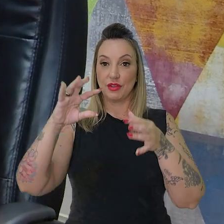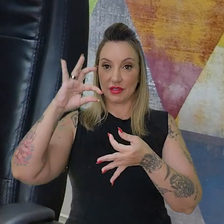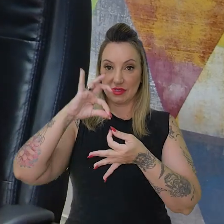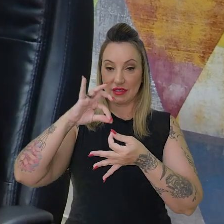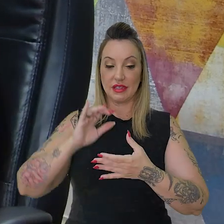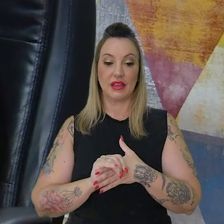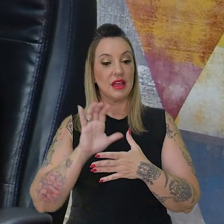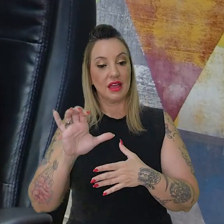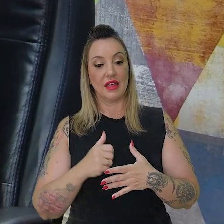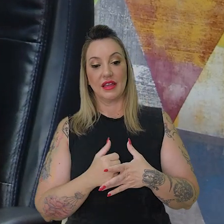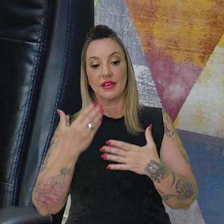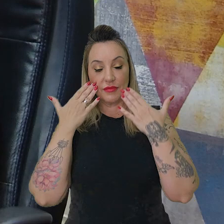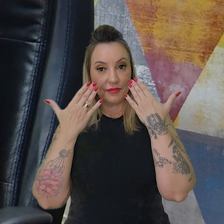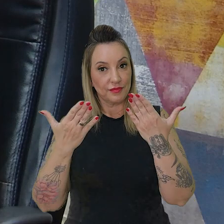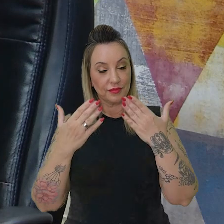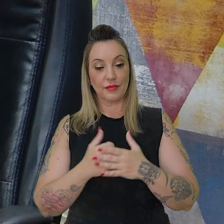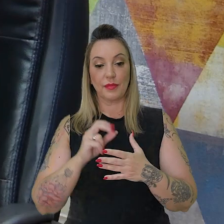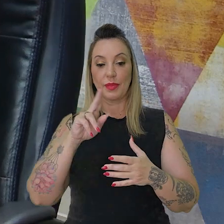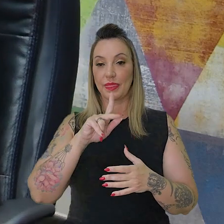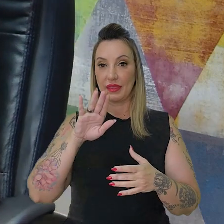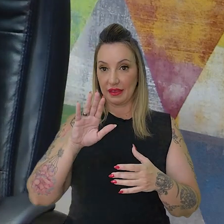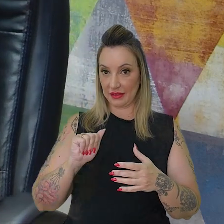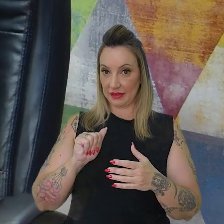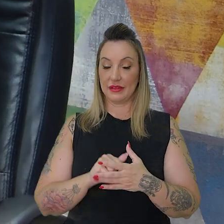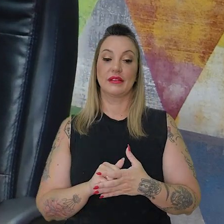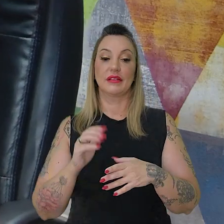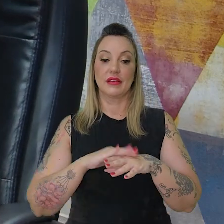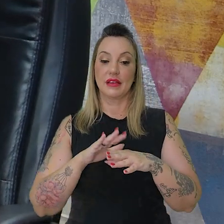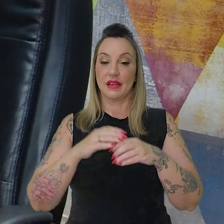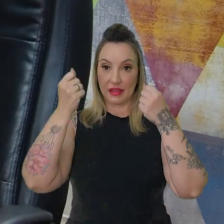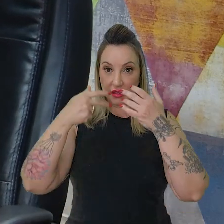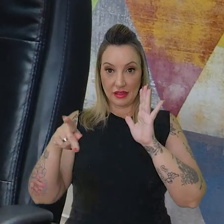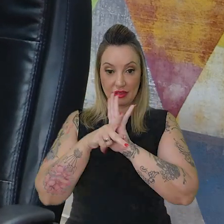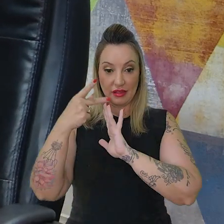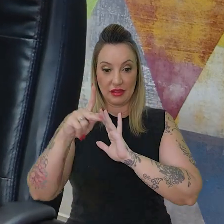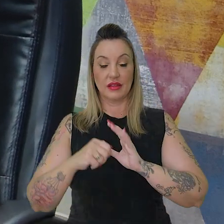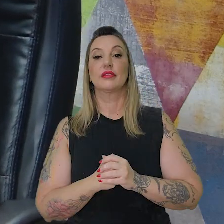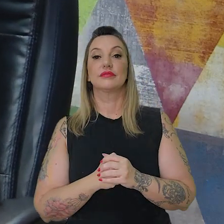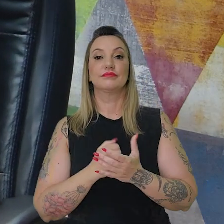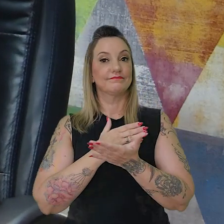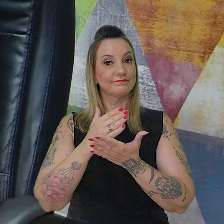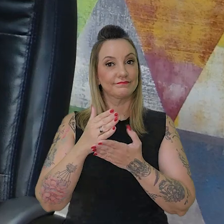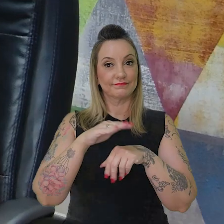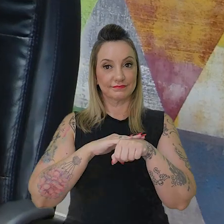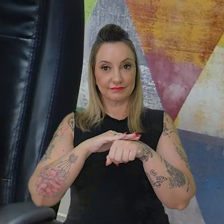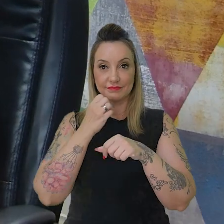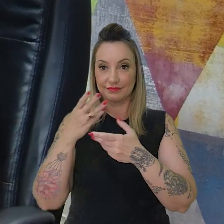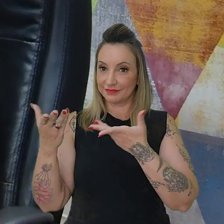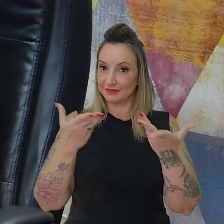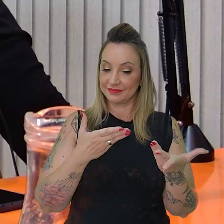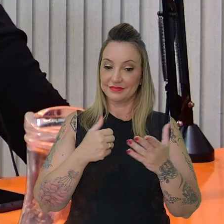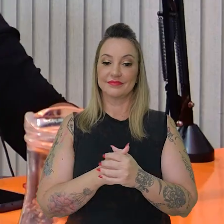que é isso e aqui na minha frente estou com a Angélica salviato que vai fazer a audiodescrição dela e a gente já vai começar a conversar seja bem-vinda